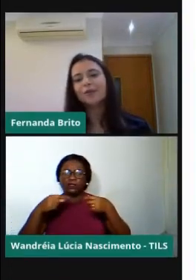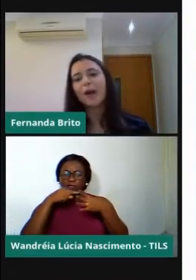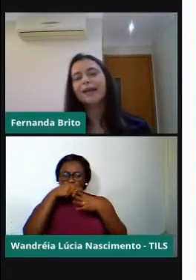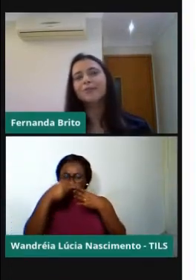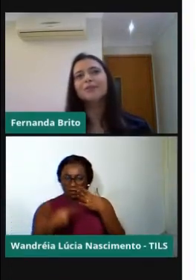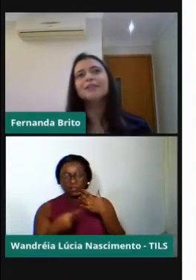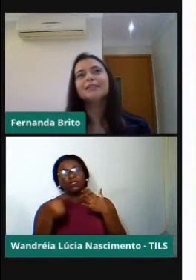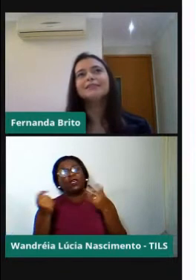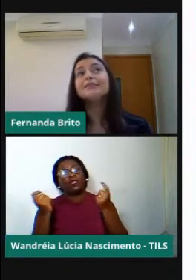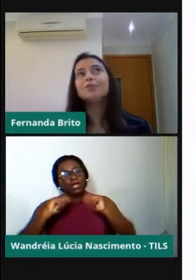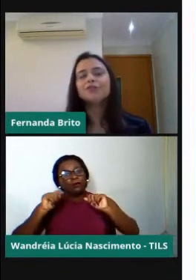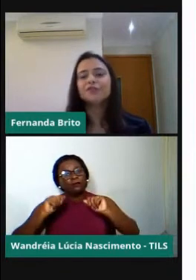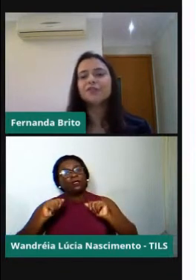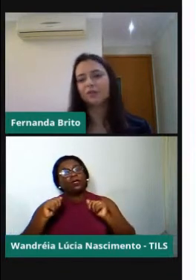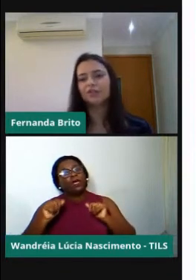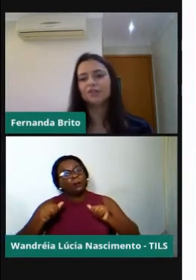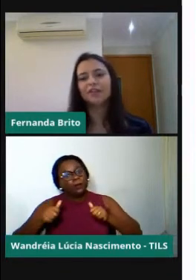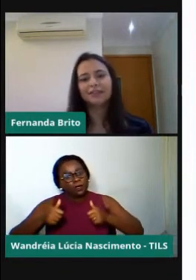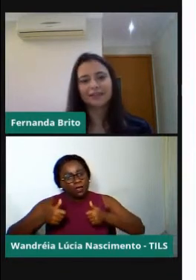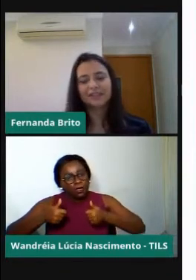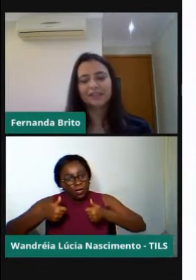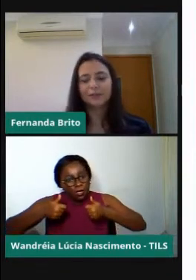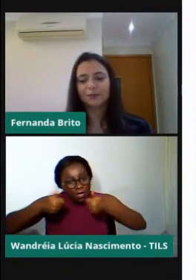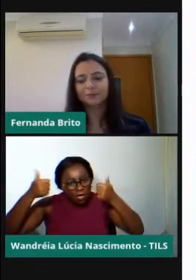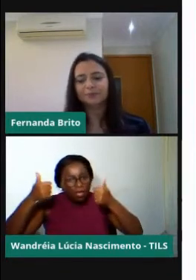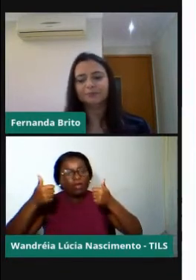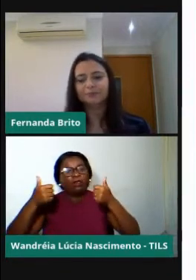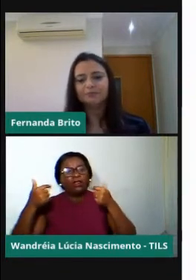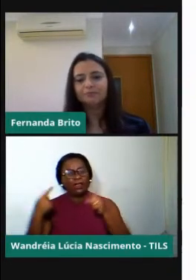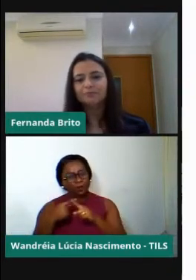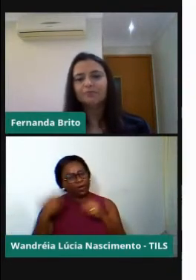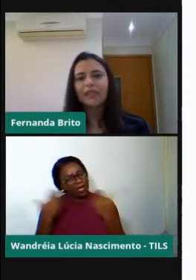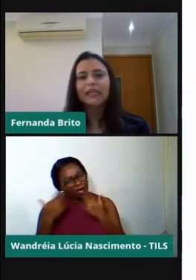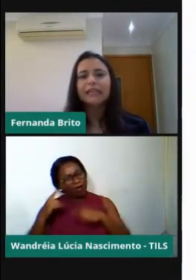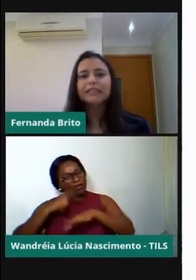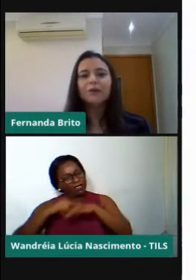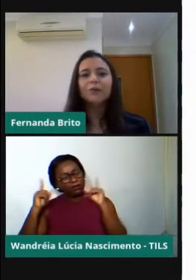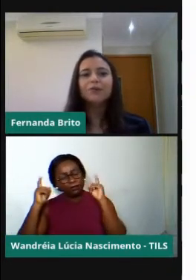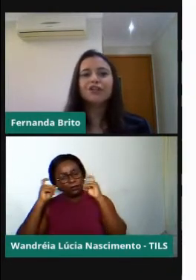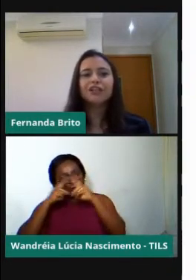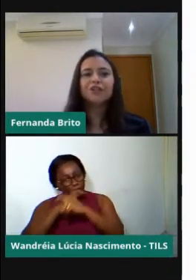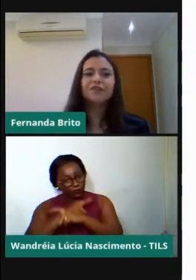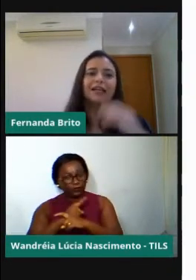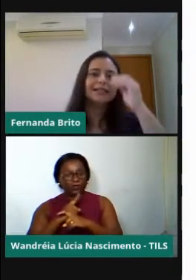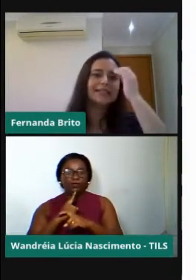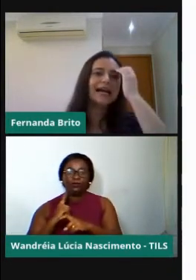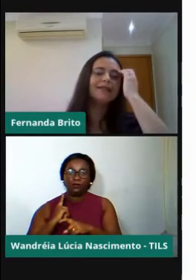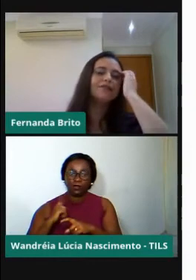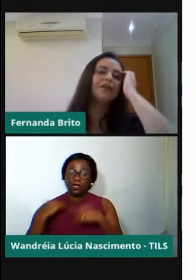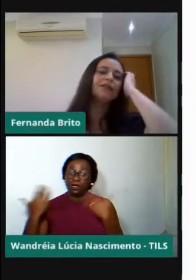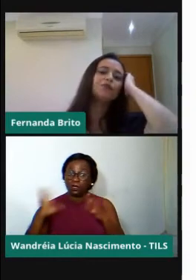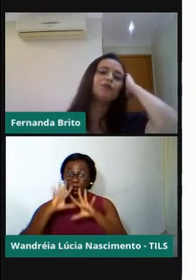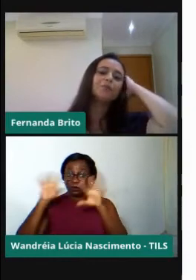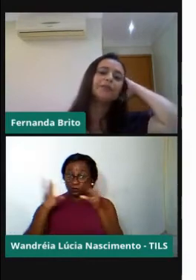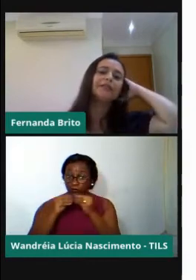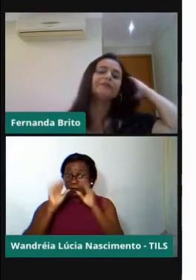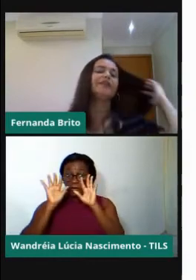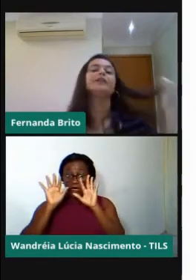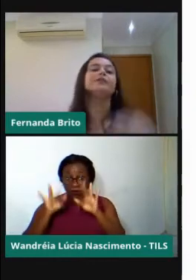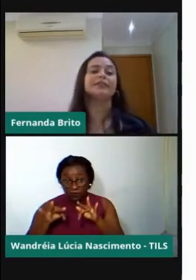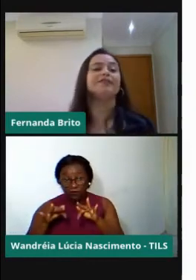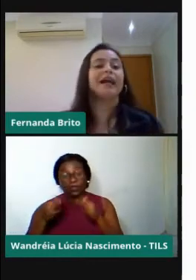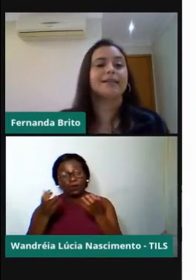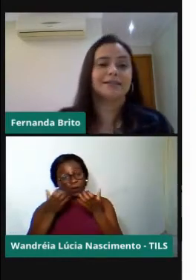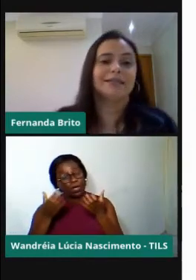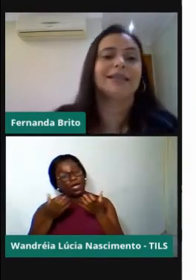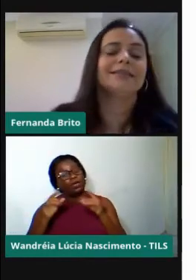dentro desse quadro tão difícil que a gente vem atravessando. Então, eu gostaria de finalizar, né,